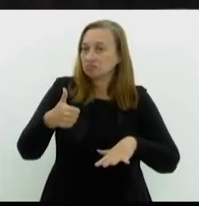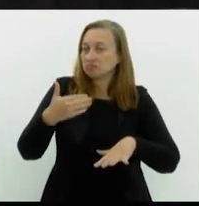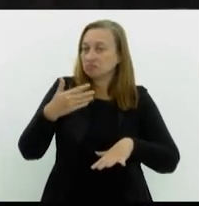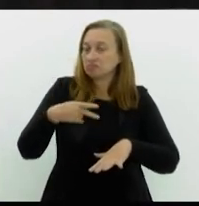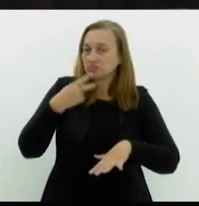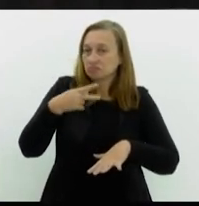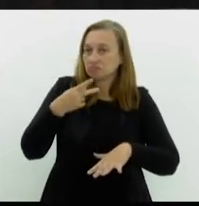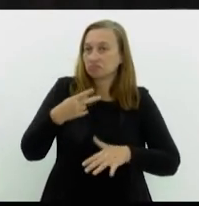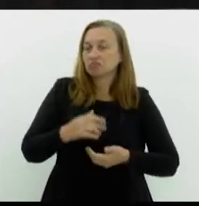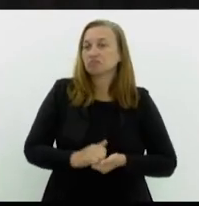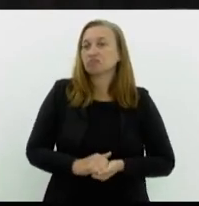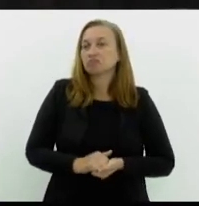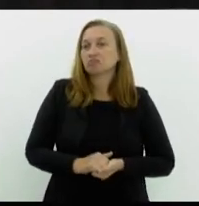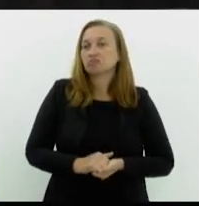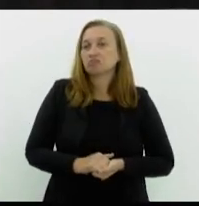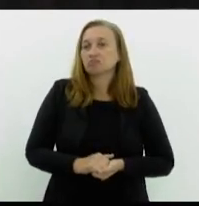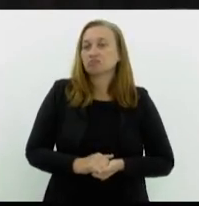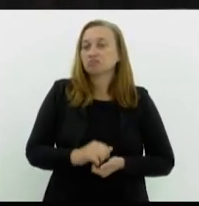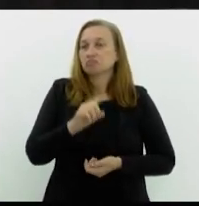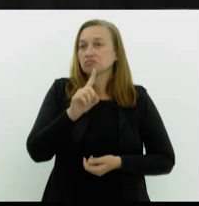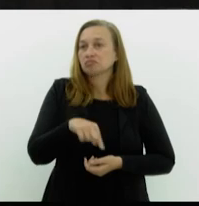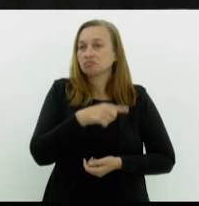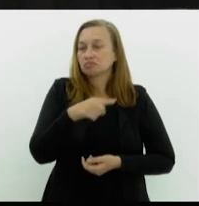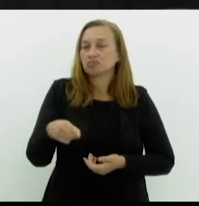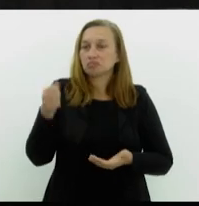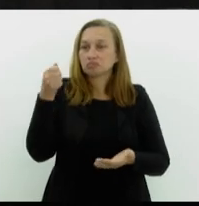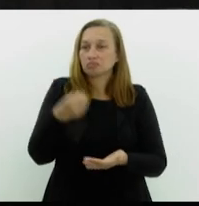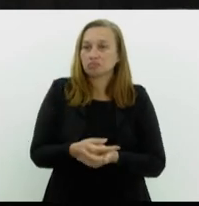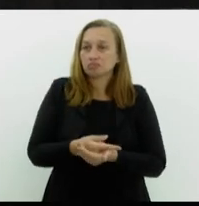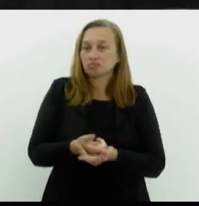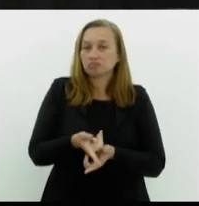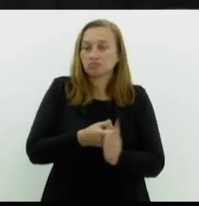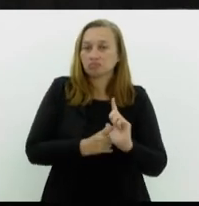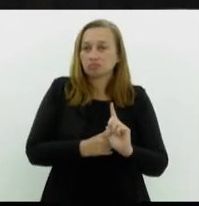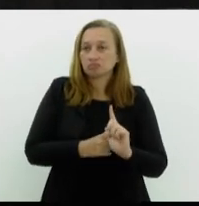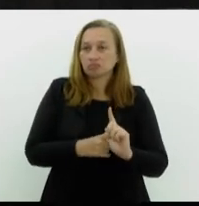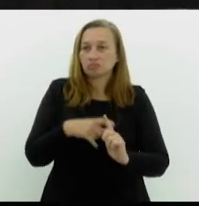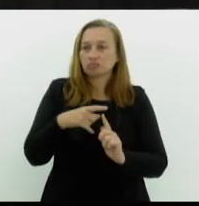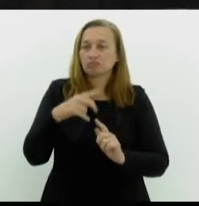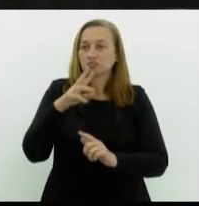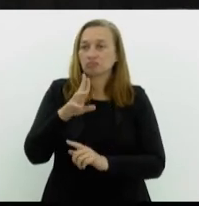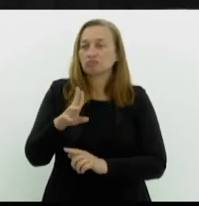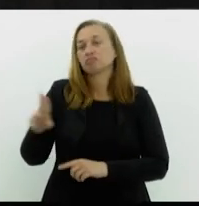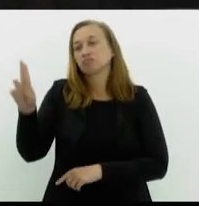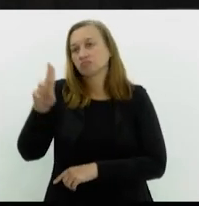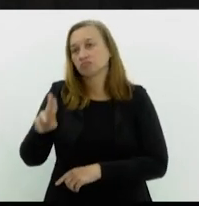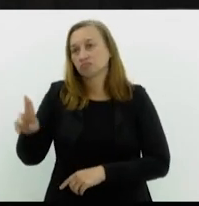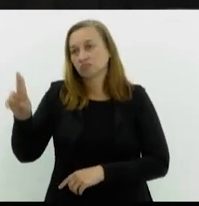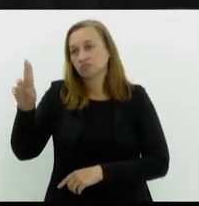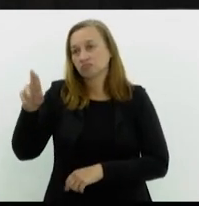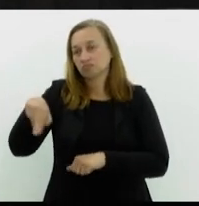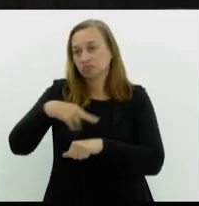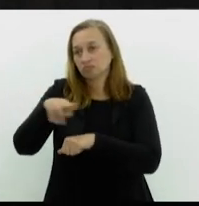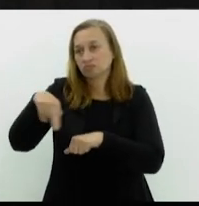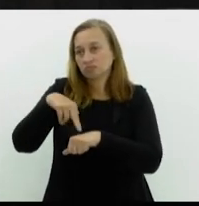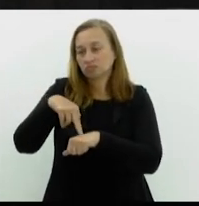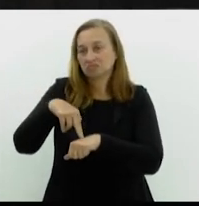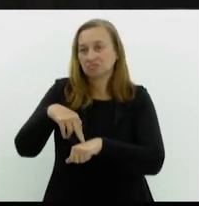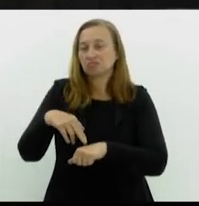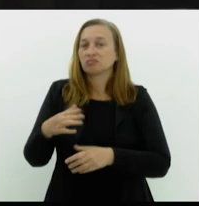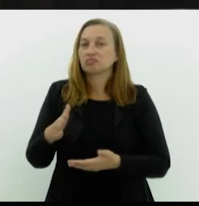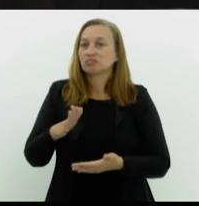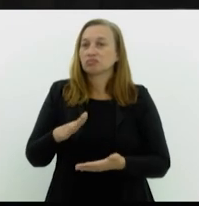suscitada era a suspensão do pagamento da dívida com a União. Porque nada mais pesa